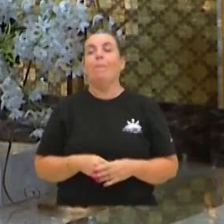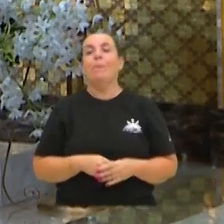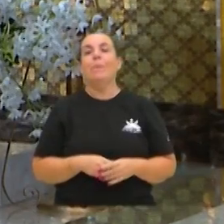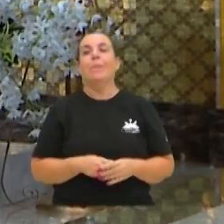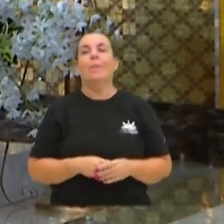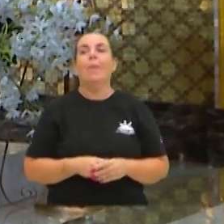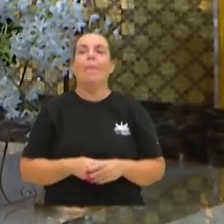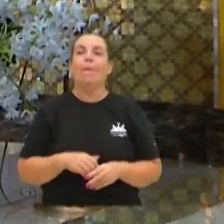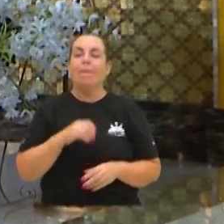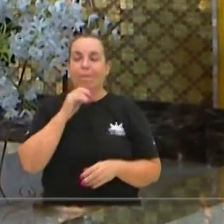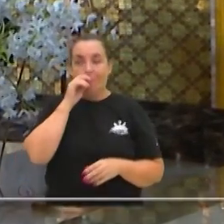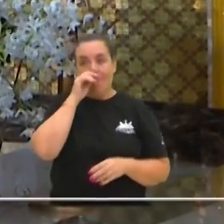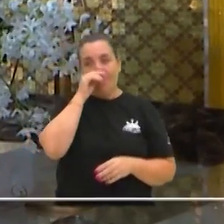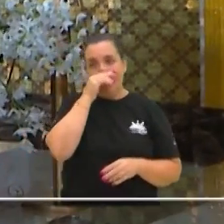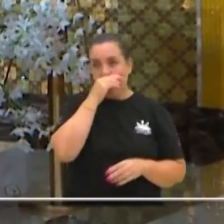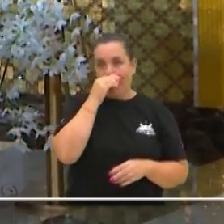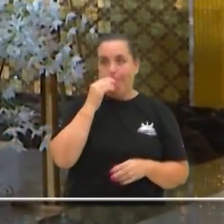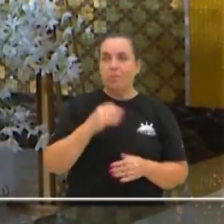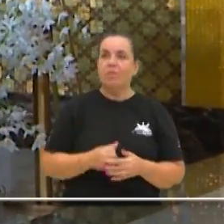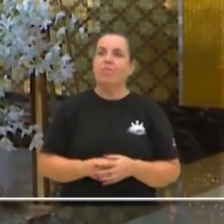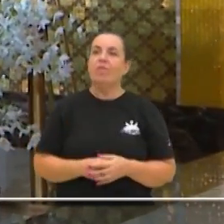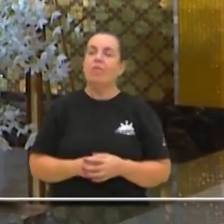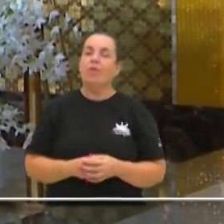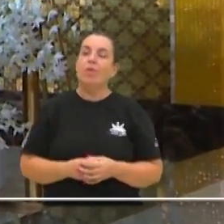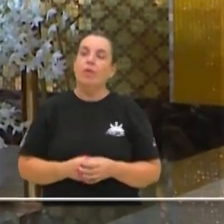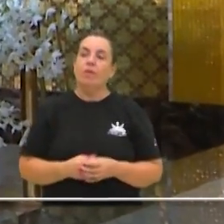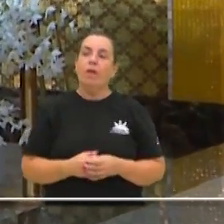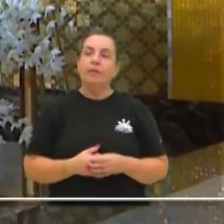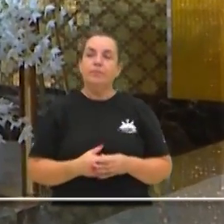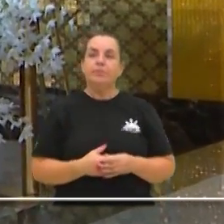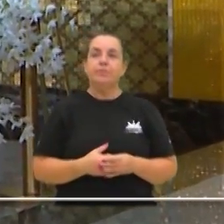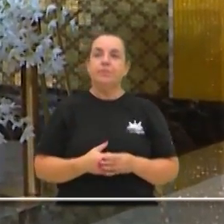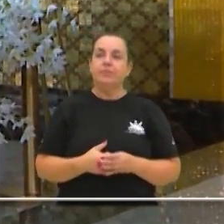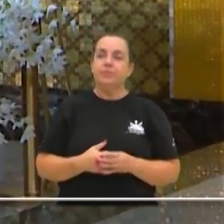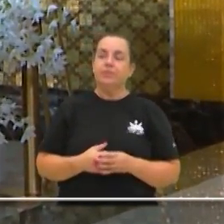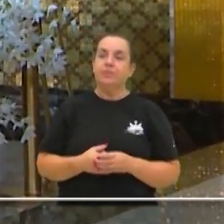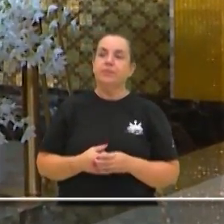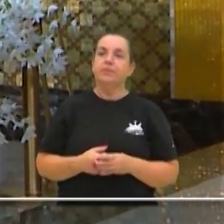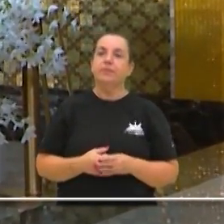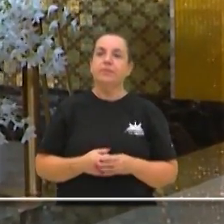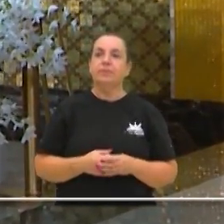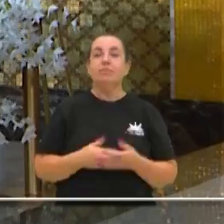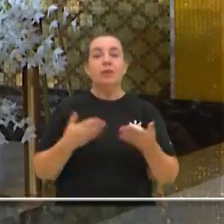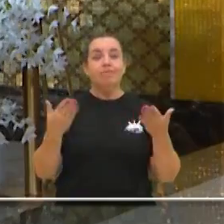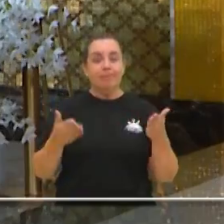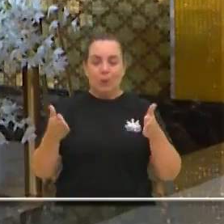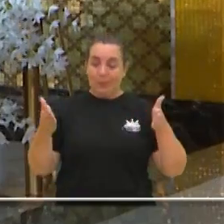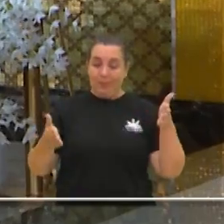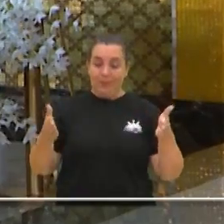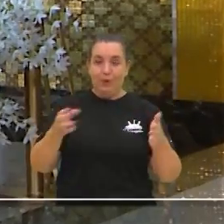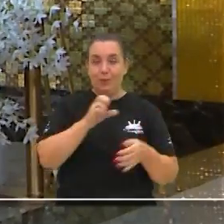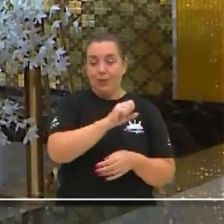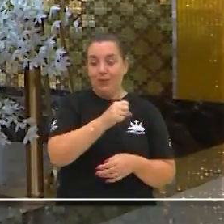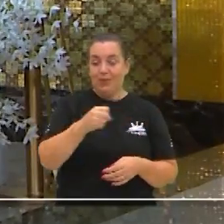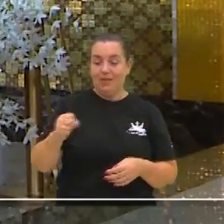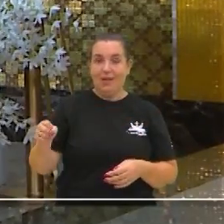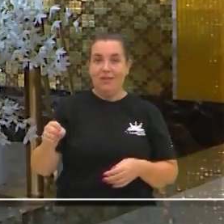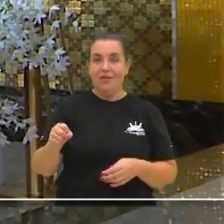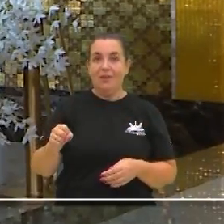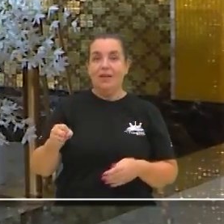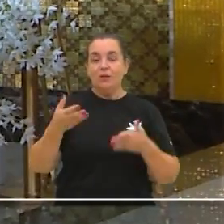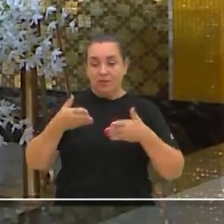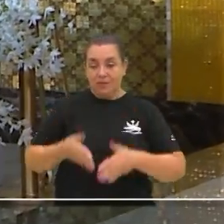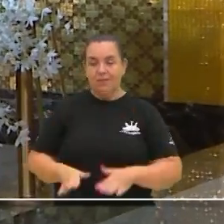Filhos, é impressionante, ao longo da oitava de Natal,